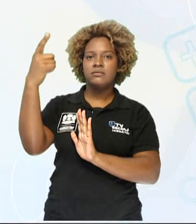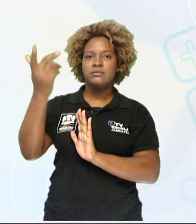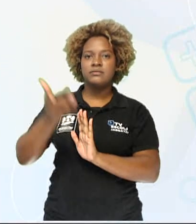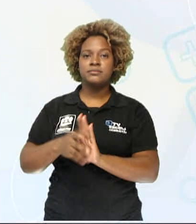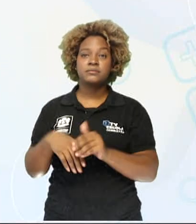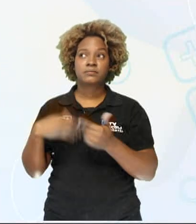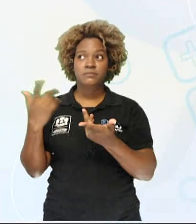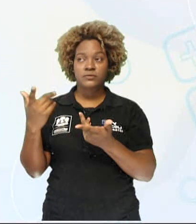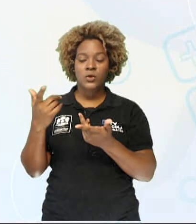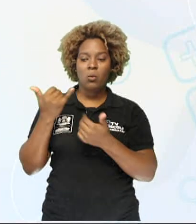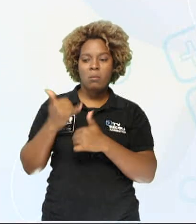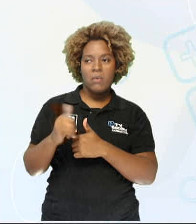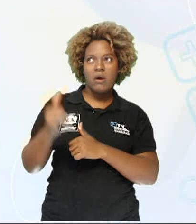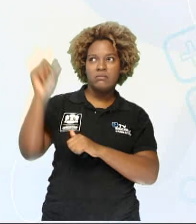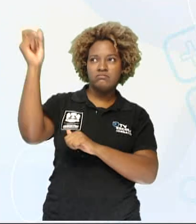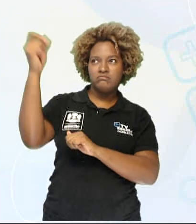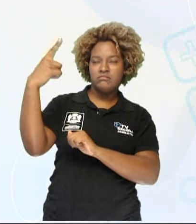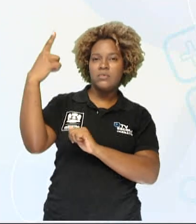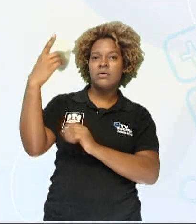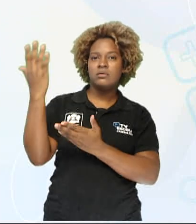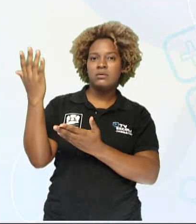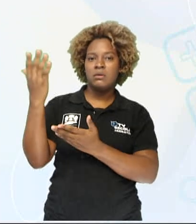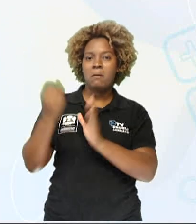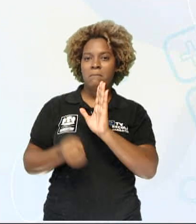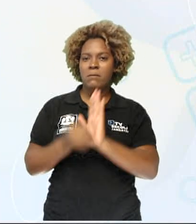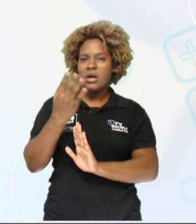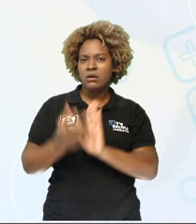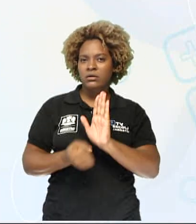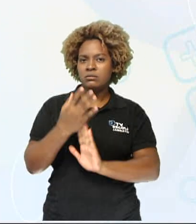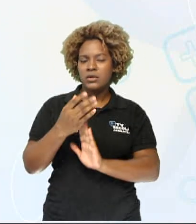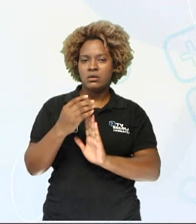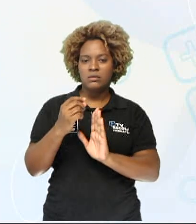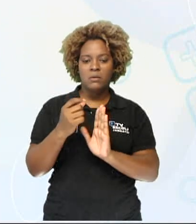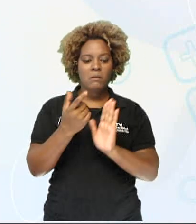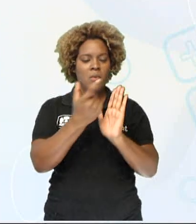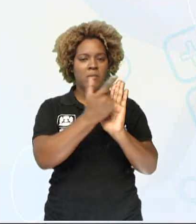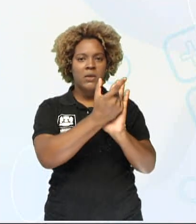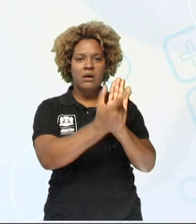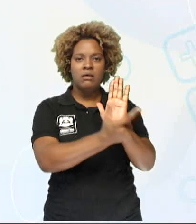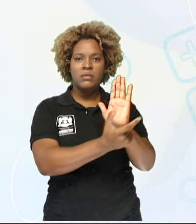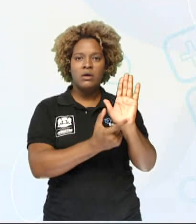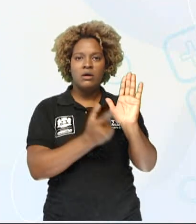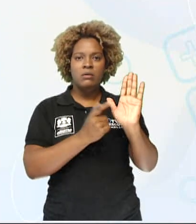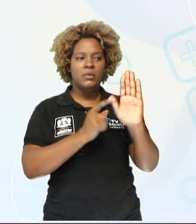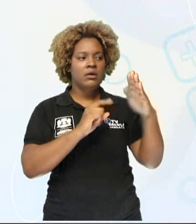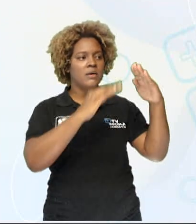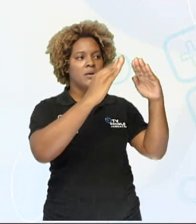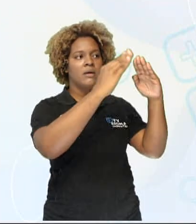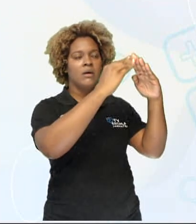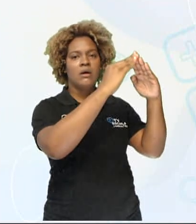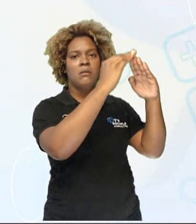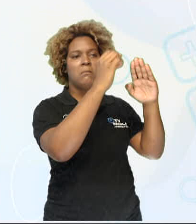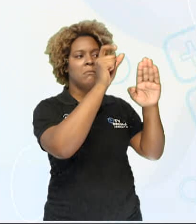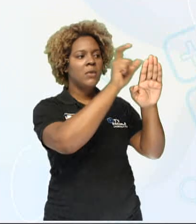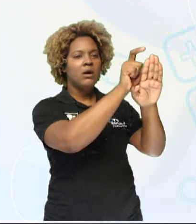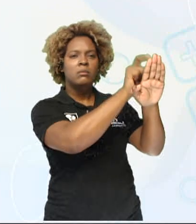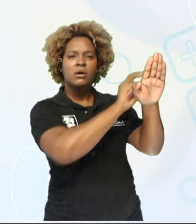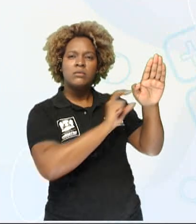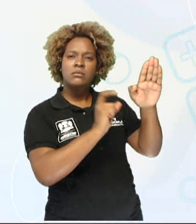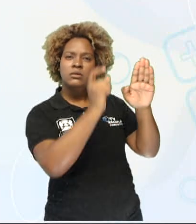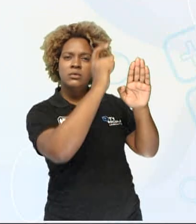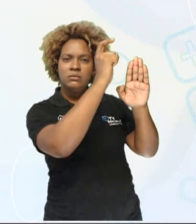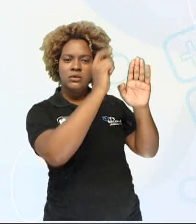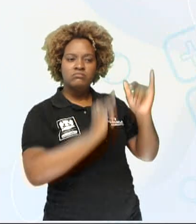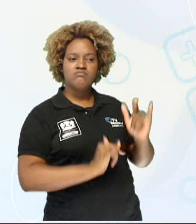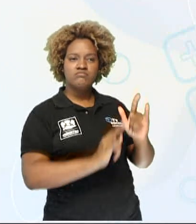Então, essa energia solar fotovoltaica é produzida por módulos que são instalados nos telhados de casas e construções. E